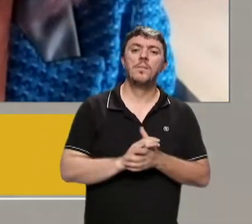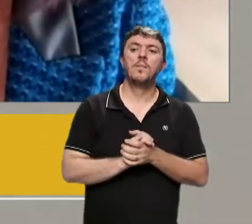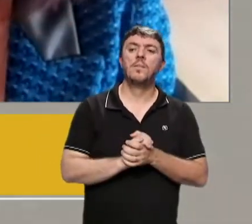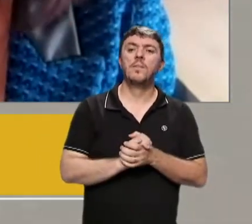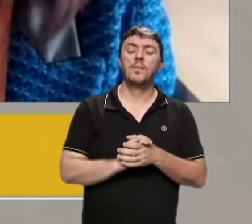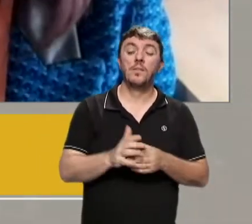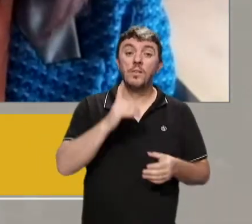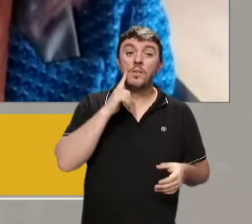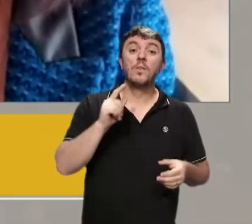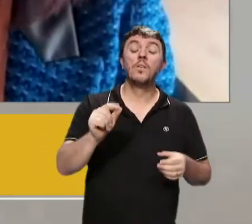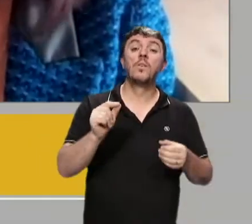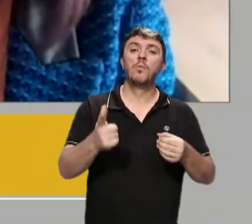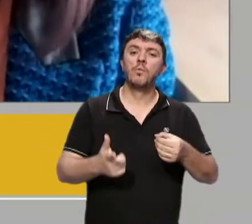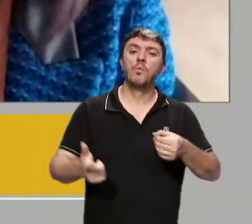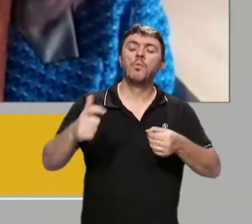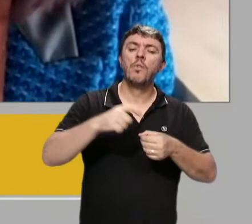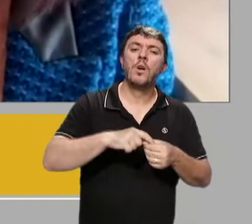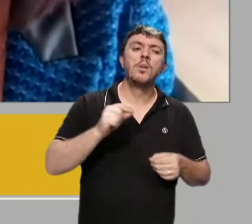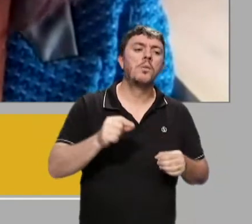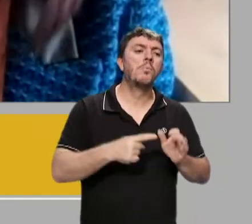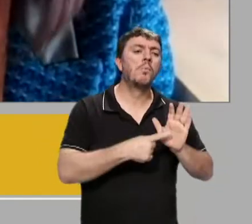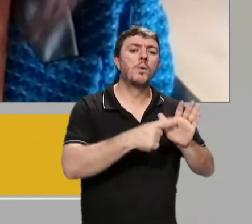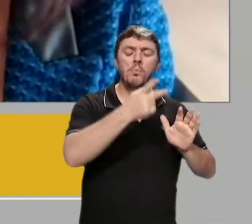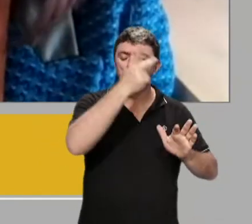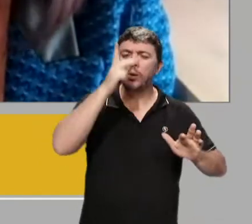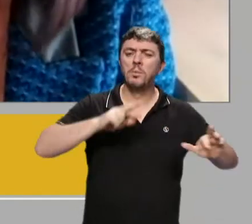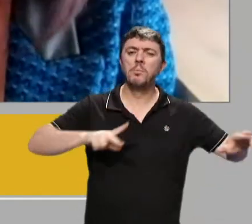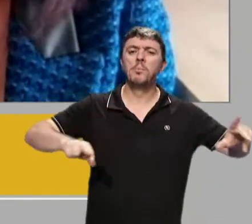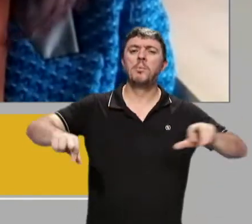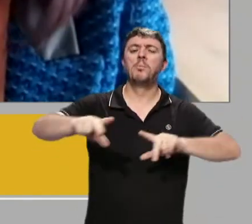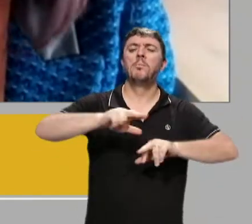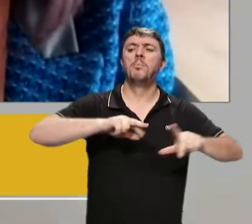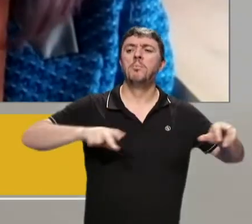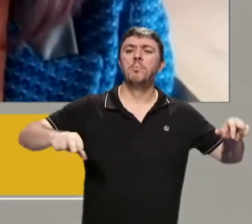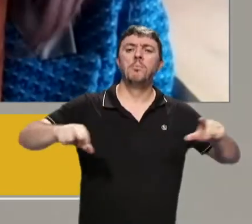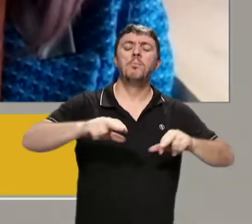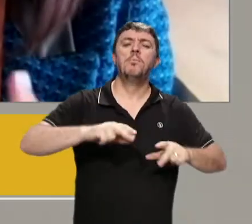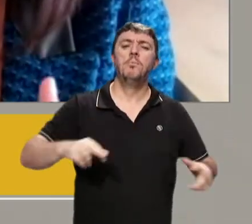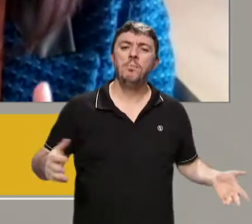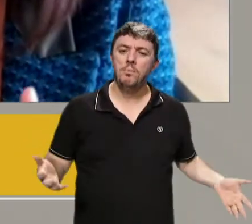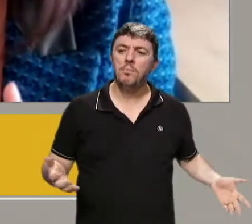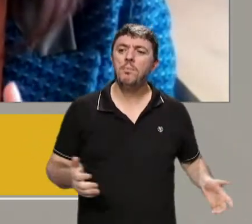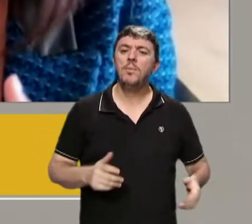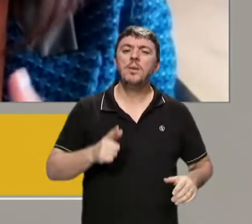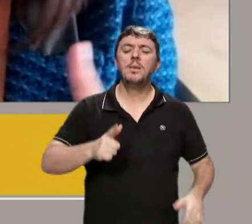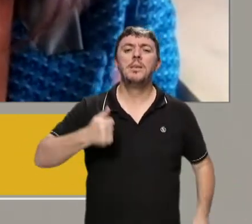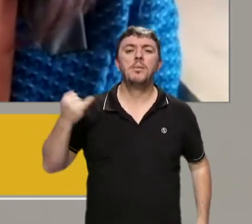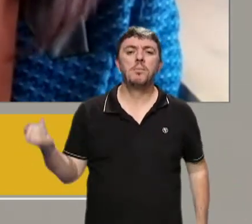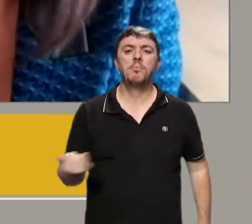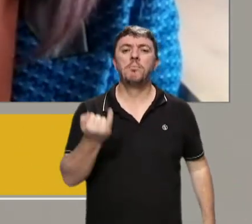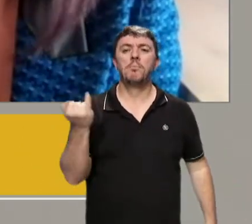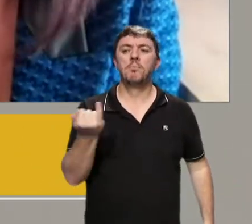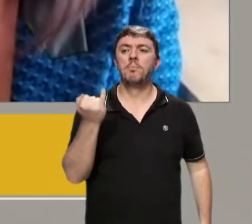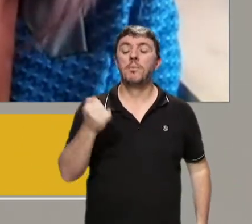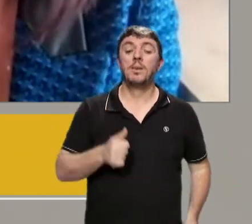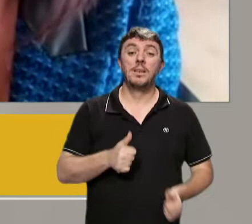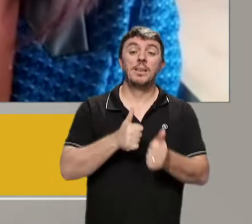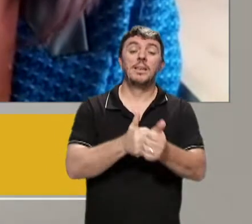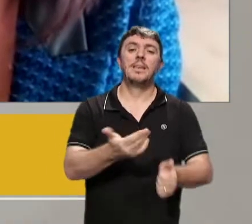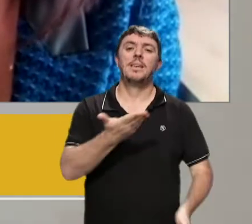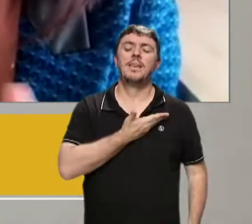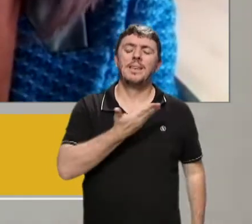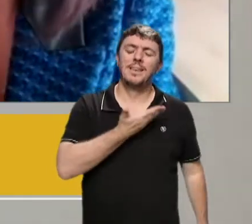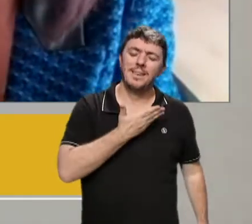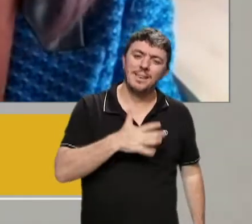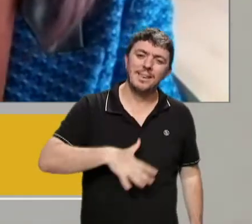agora volte a indicar pessoas diferentes. Sim. O importante é a gente seguir nossos amigos e